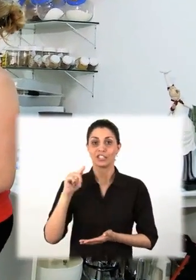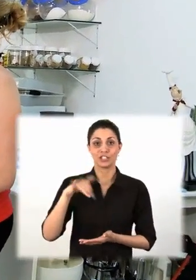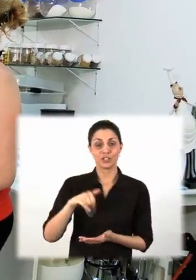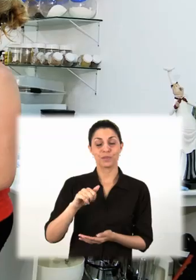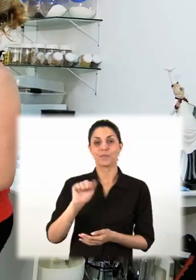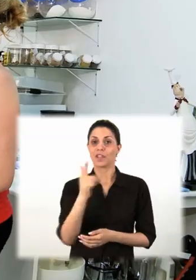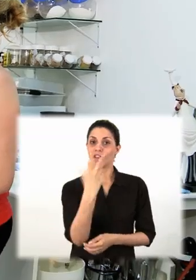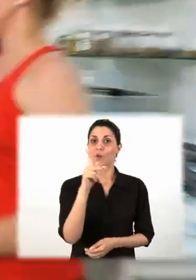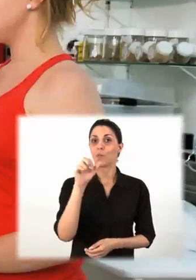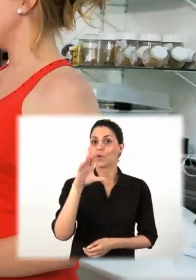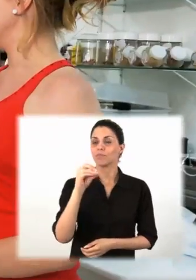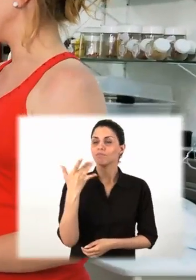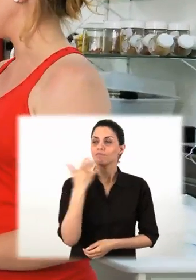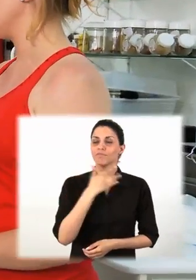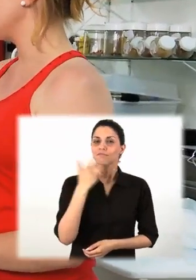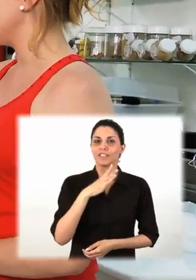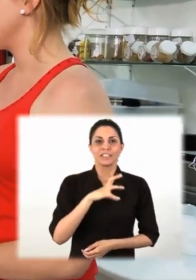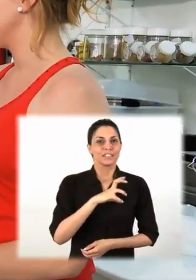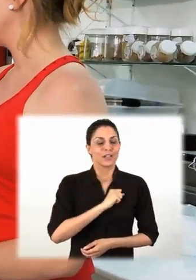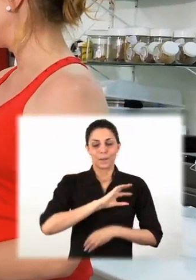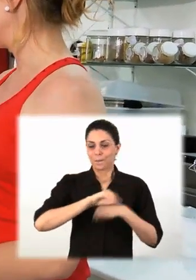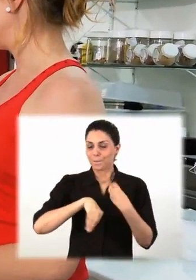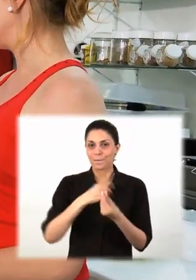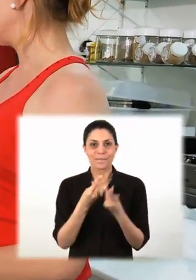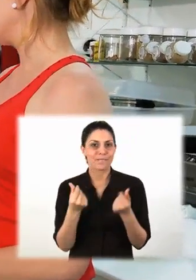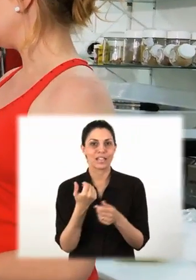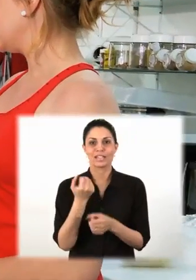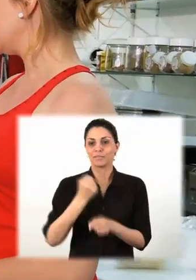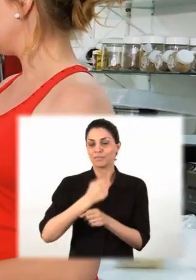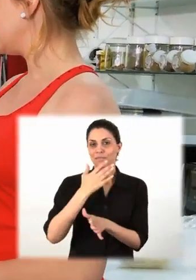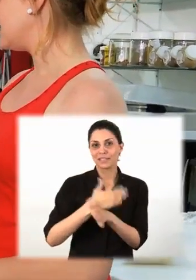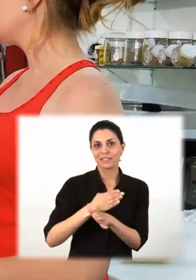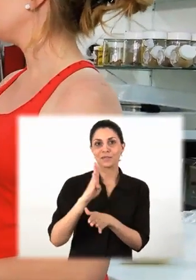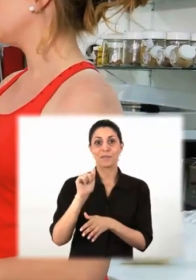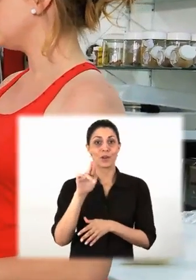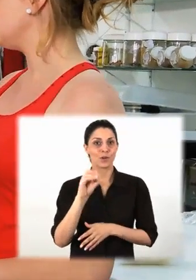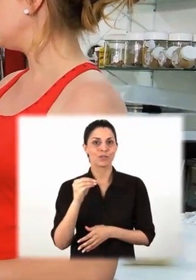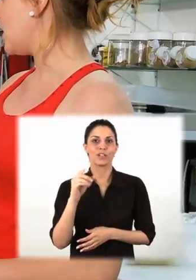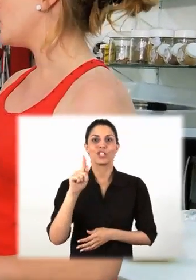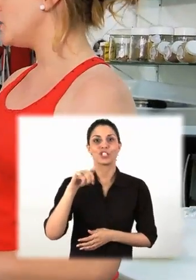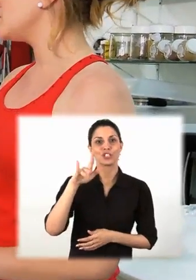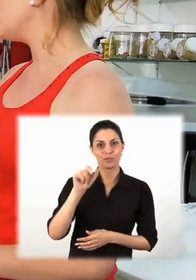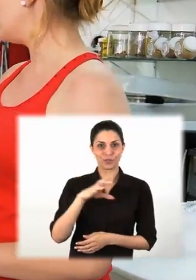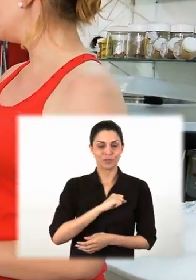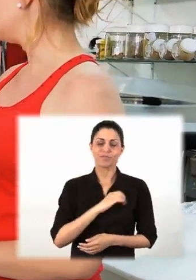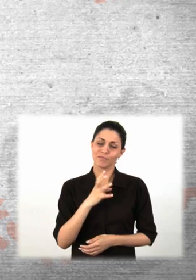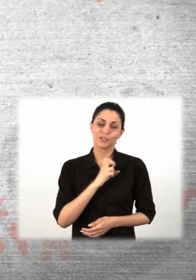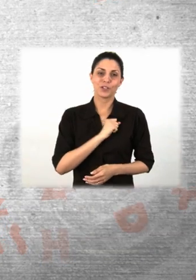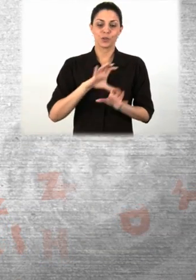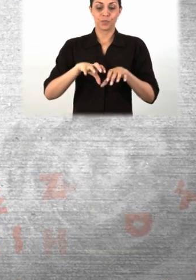com gengibre, alho e poró. Ai, que delícia. Nossa. Eu adoro essas misturas, batata baroa com gengibre e tal. Você gosta? Eu gosto